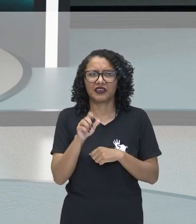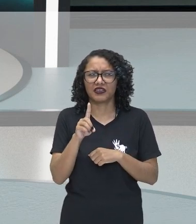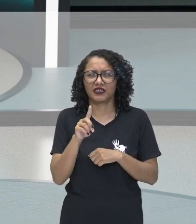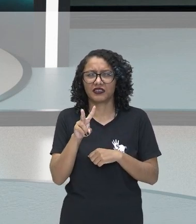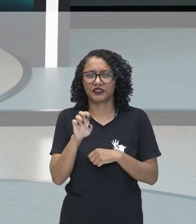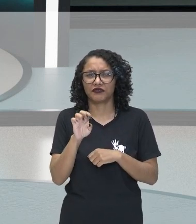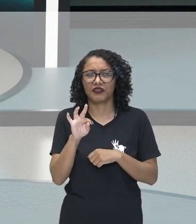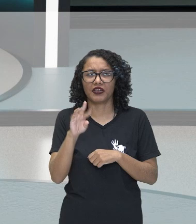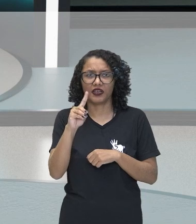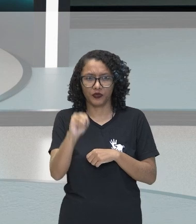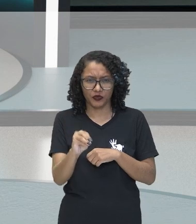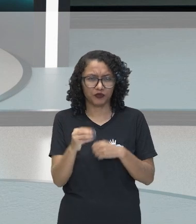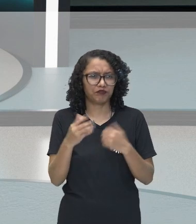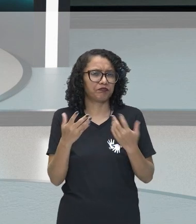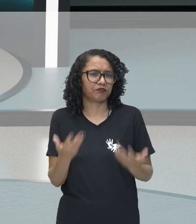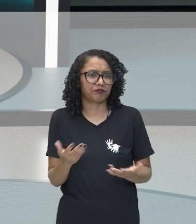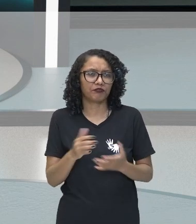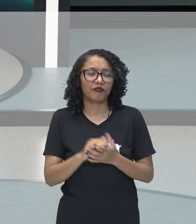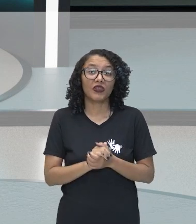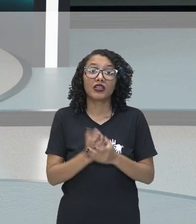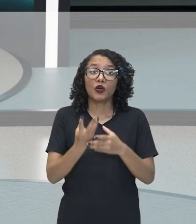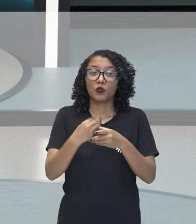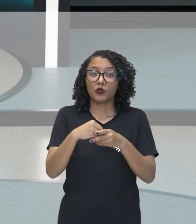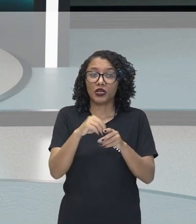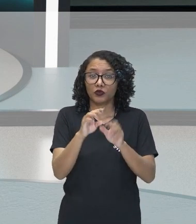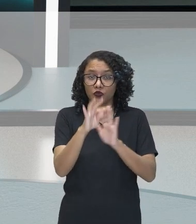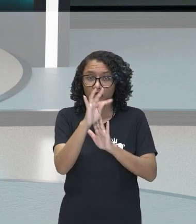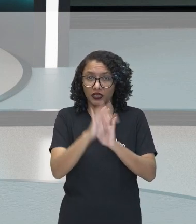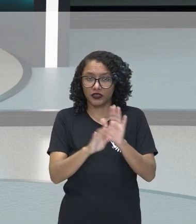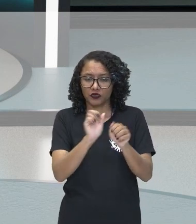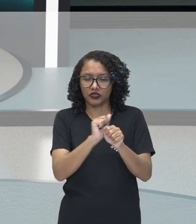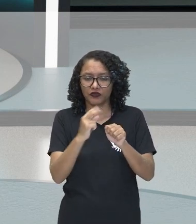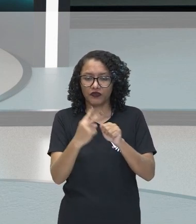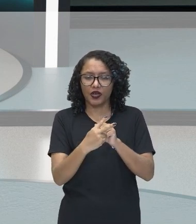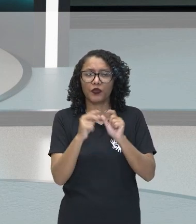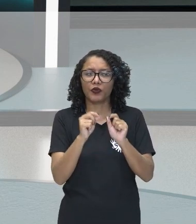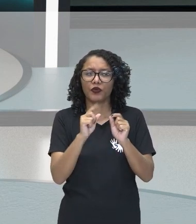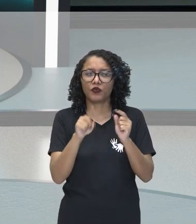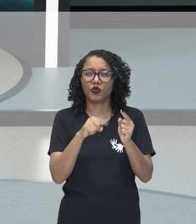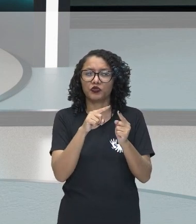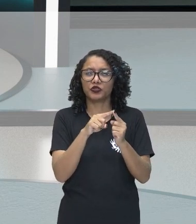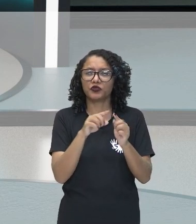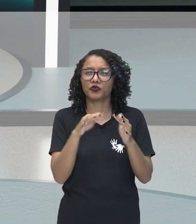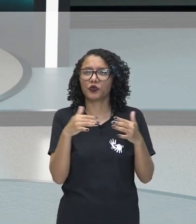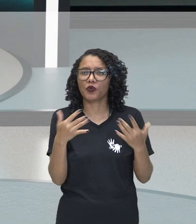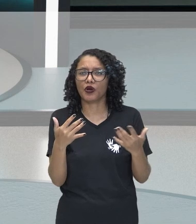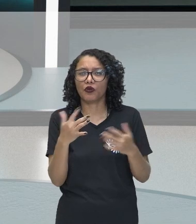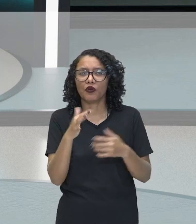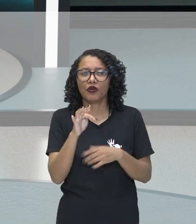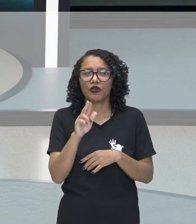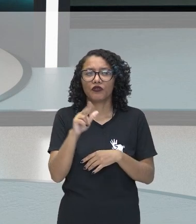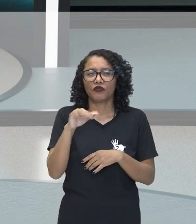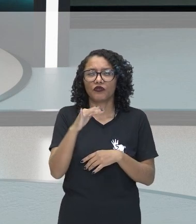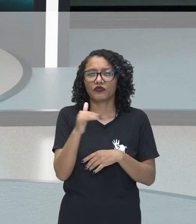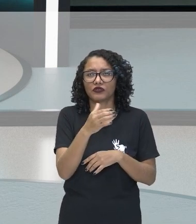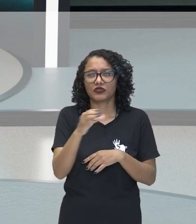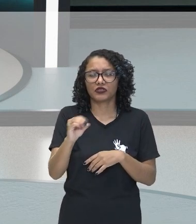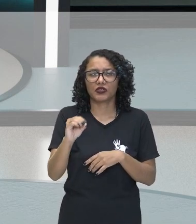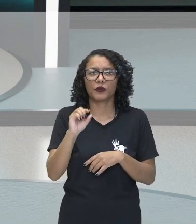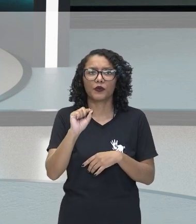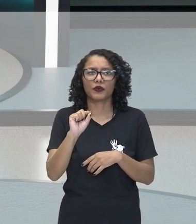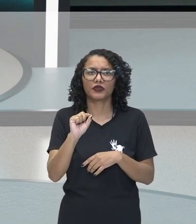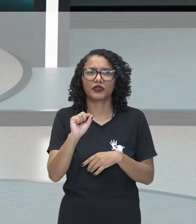os advérbios, dentro dos textos, têm a função. Percebam então que a ideia de função, a ideia de